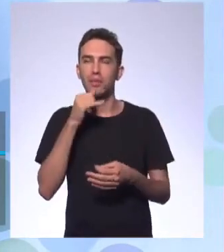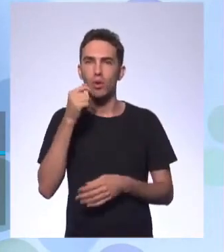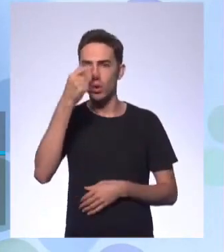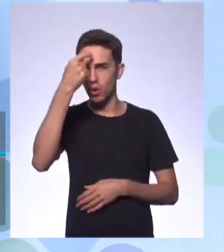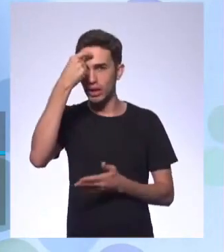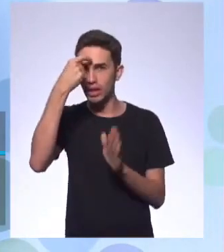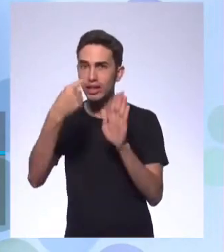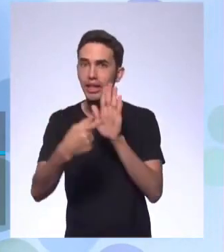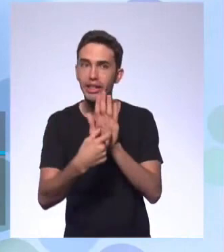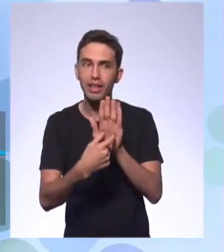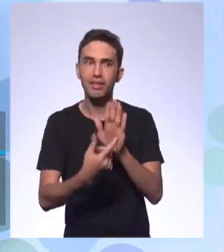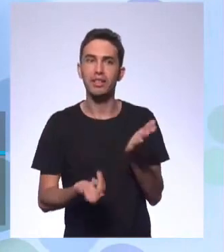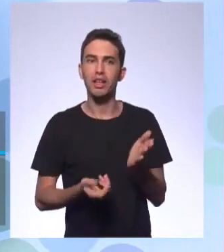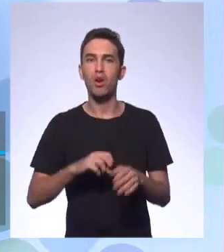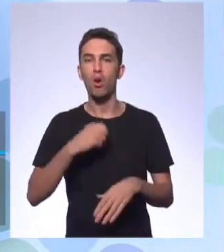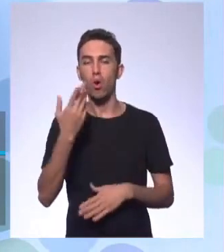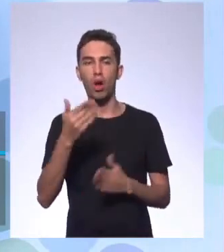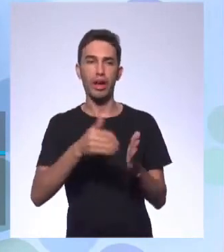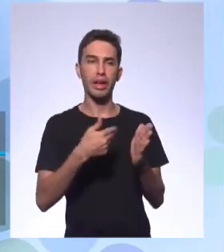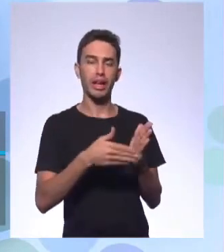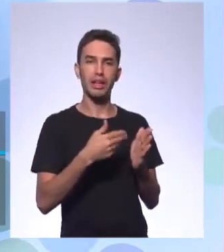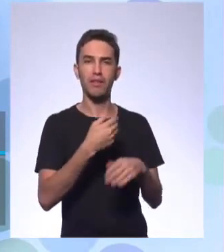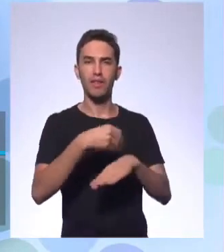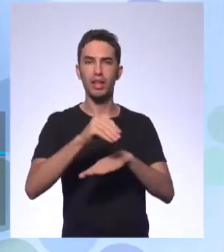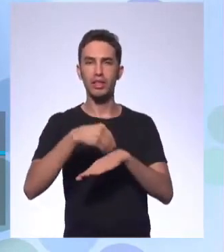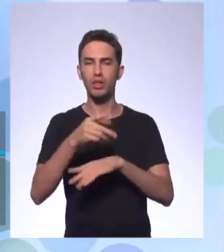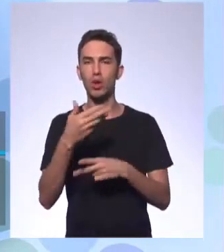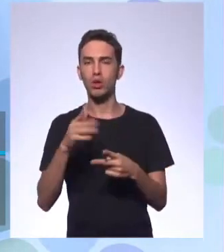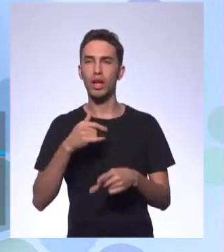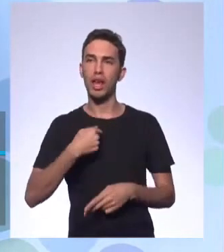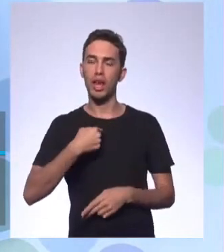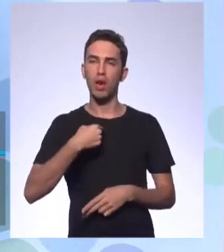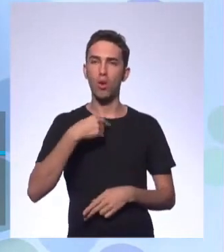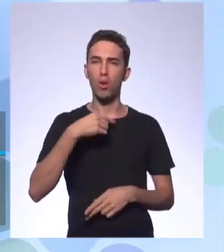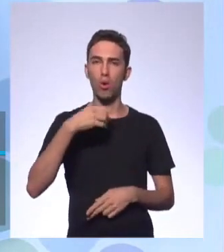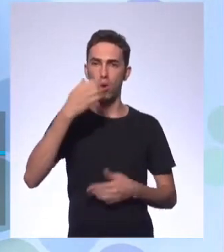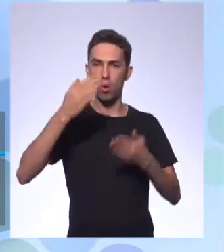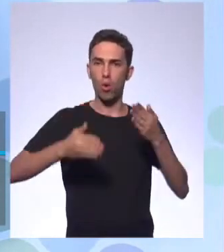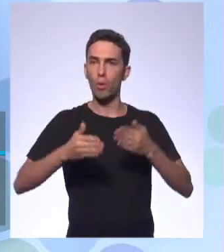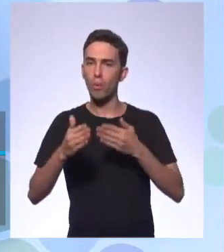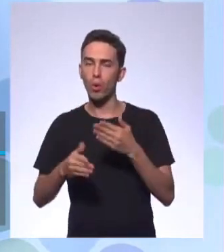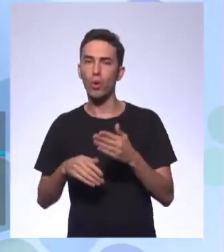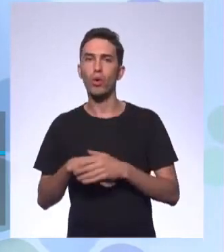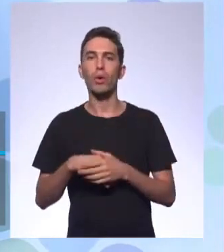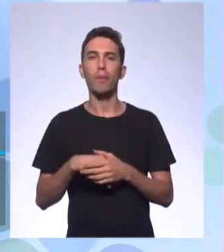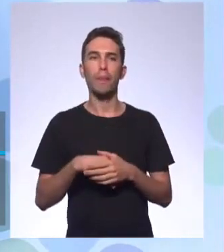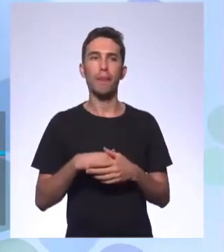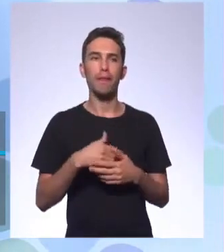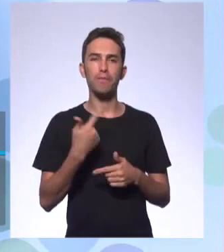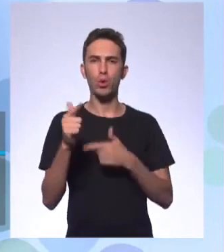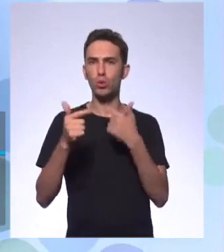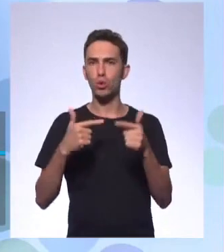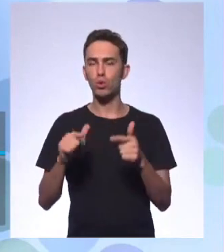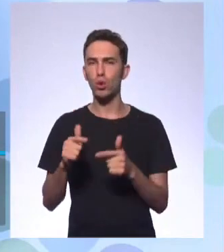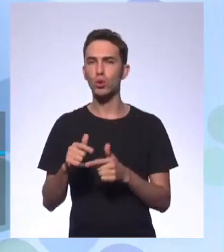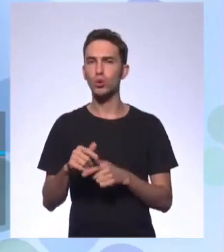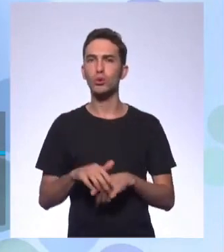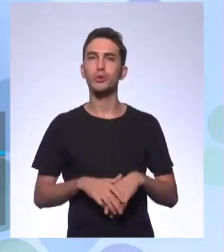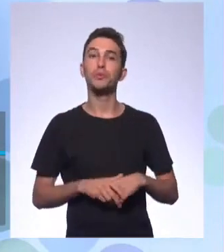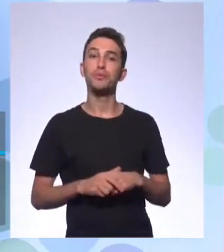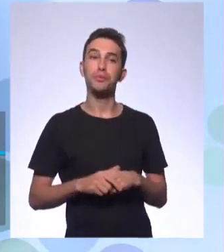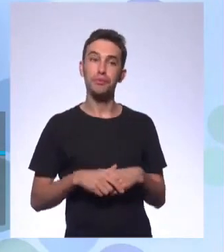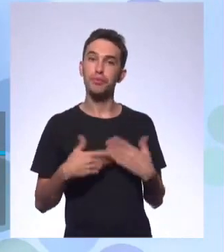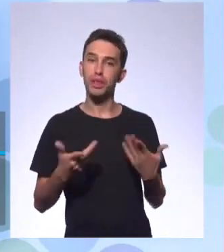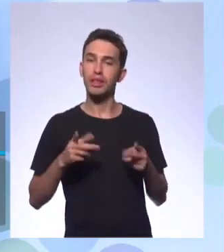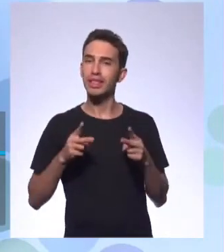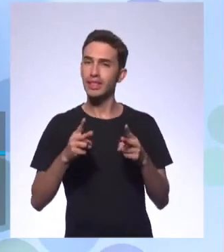artificial, indicação de outros livros, talvez Eu, Robô, Isaac Asimov, 1984, né? Esse tipo de coisa. Então, olha só,